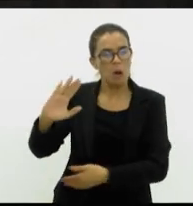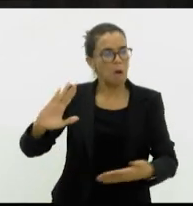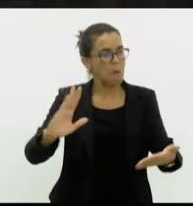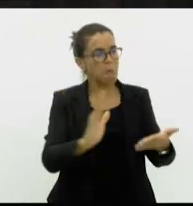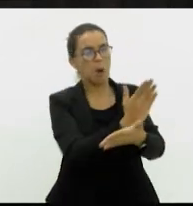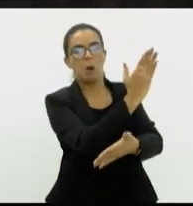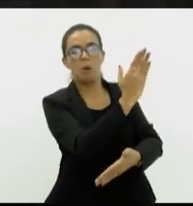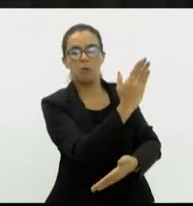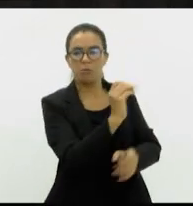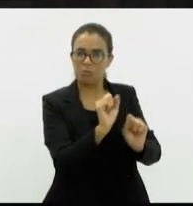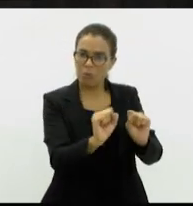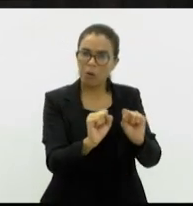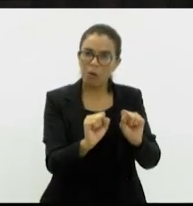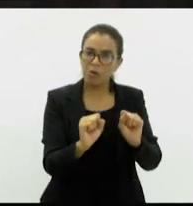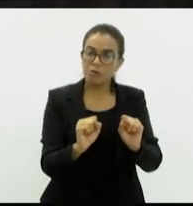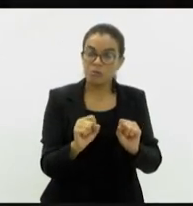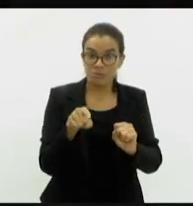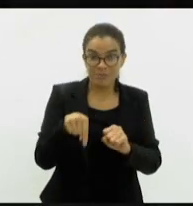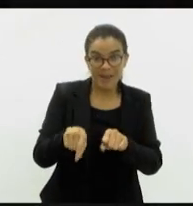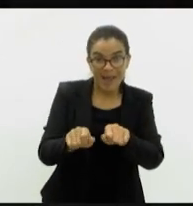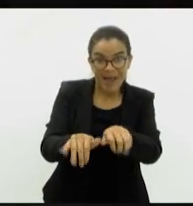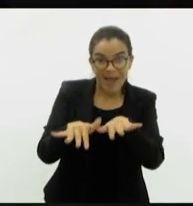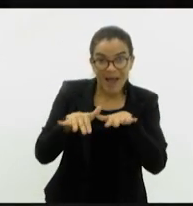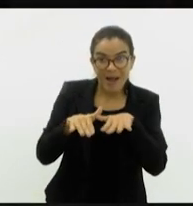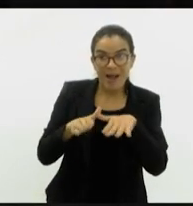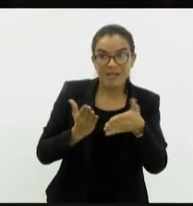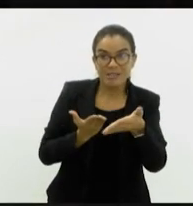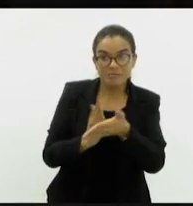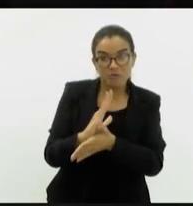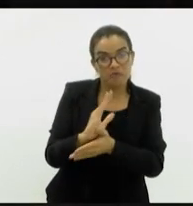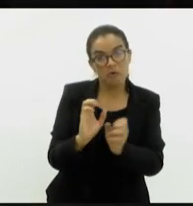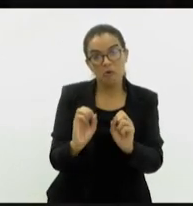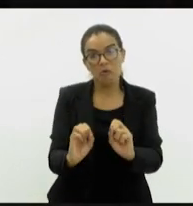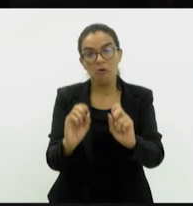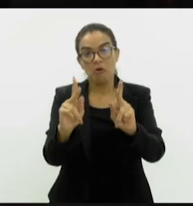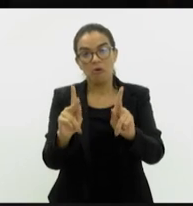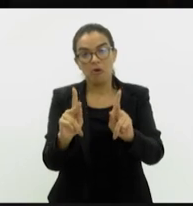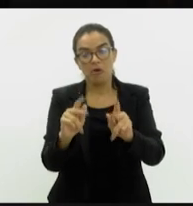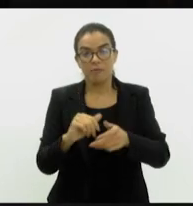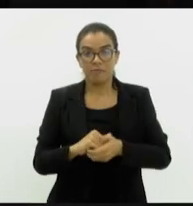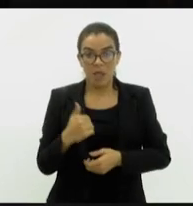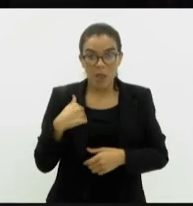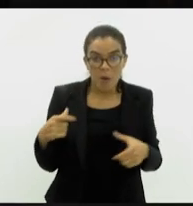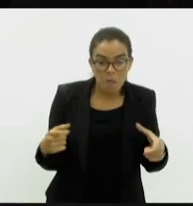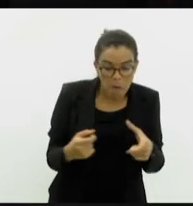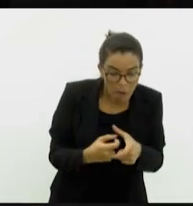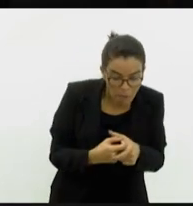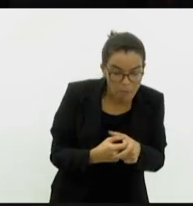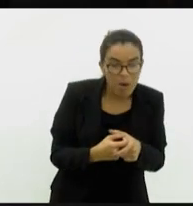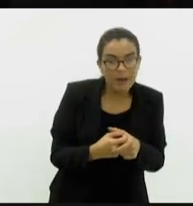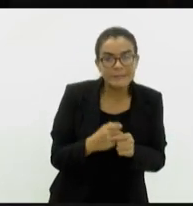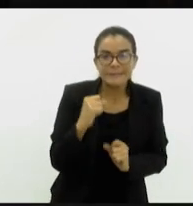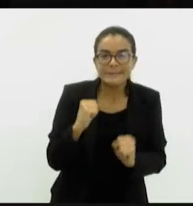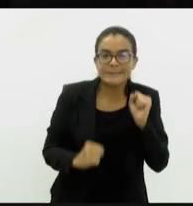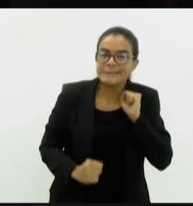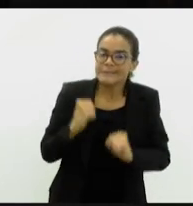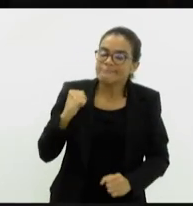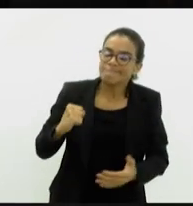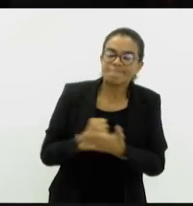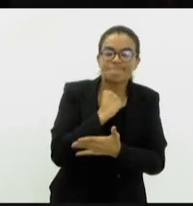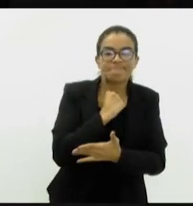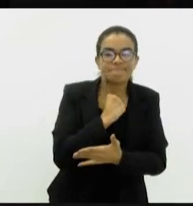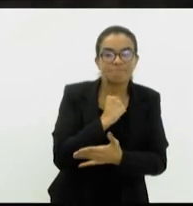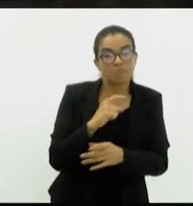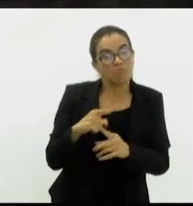aprovou vence a maioria quem for minoria como eu esperneia mas faz parte do processo